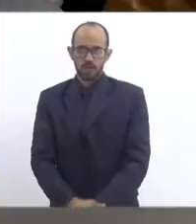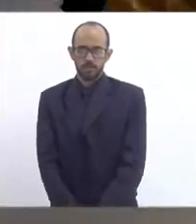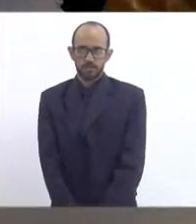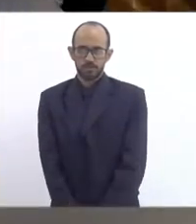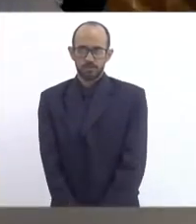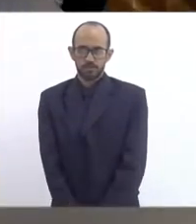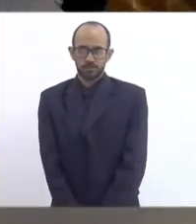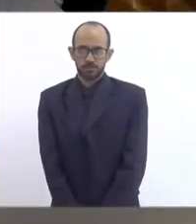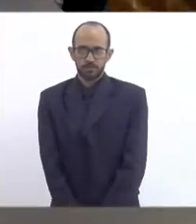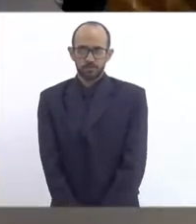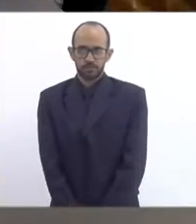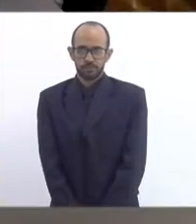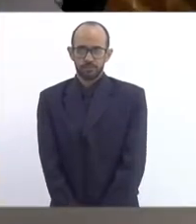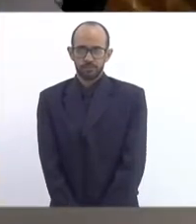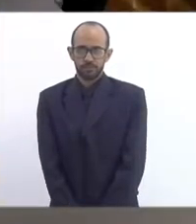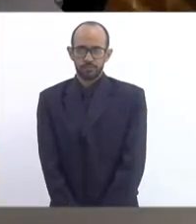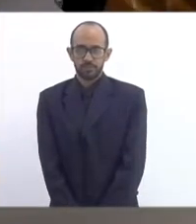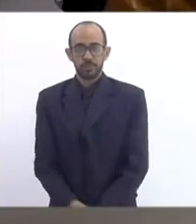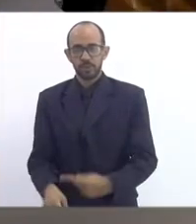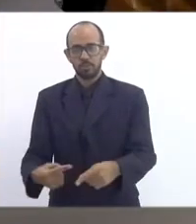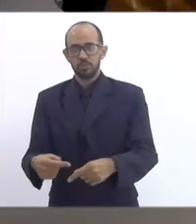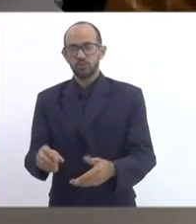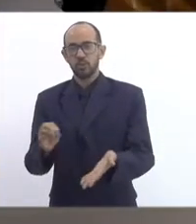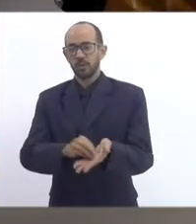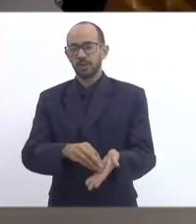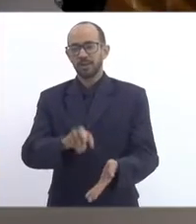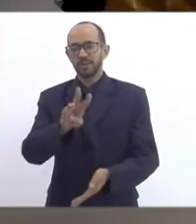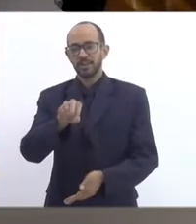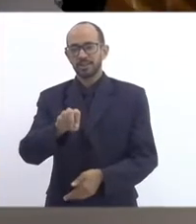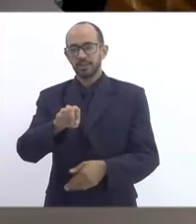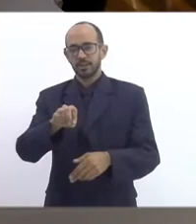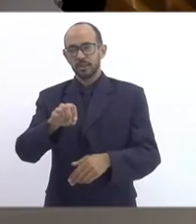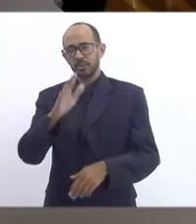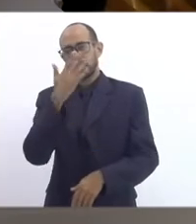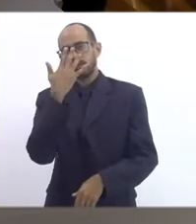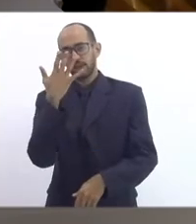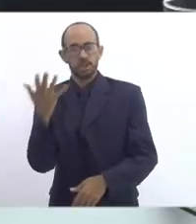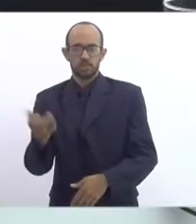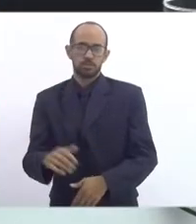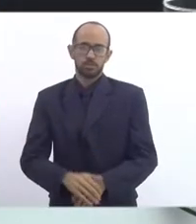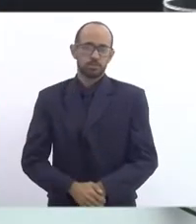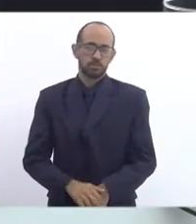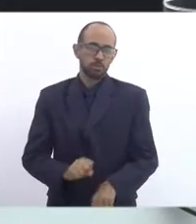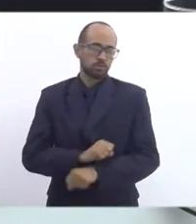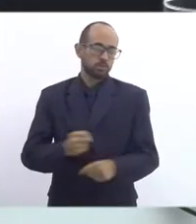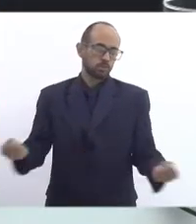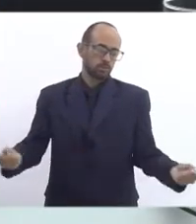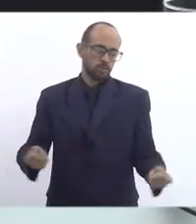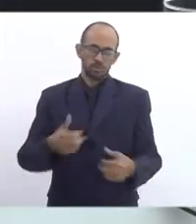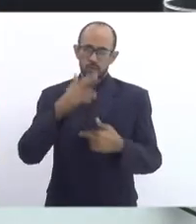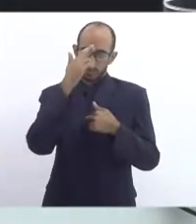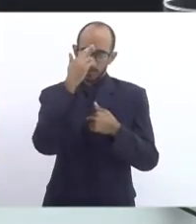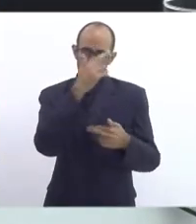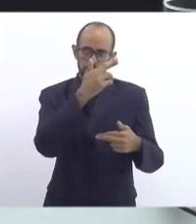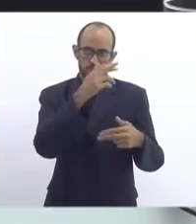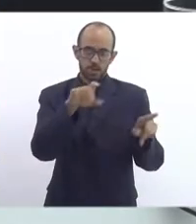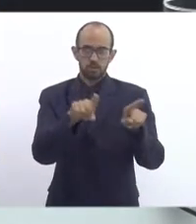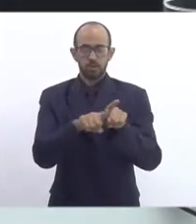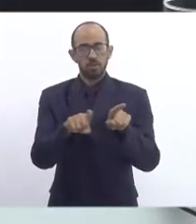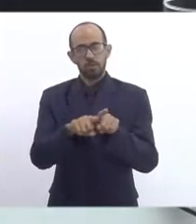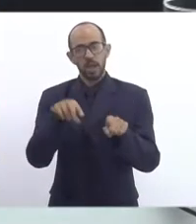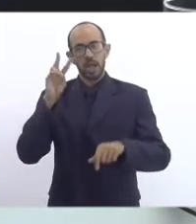fevereiro. Daqui a pouco vão botar 30 de fevereiro. Não dá. Até em respeito à história de